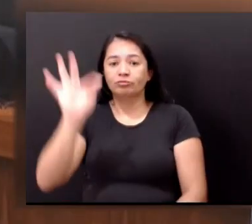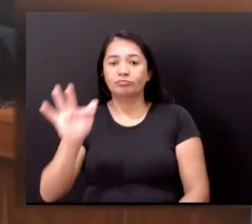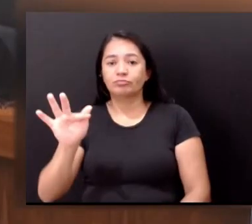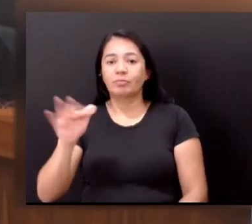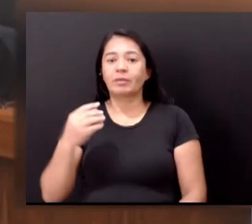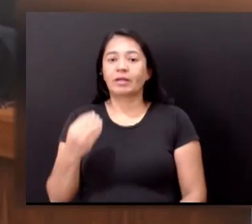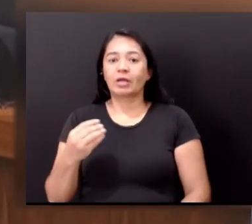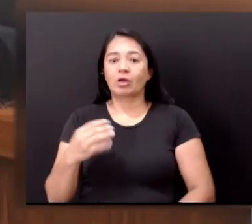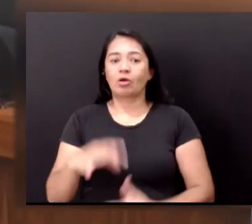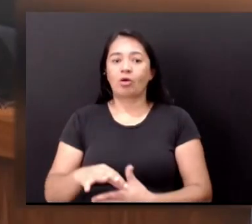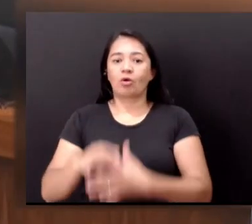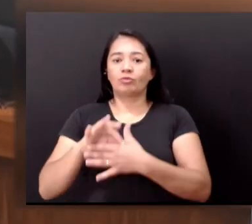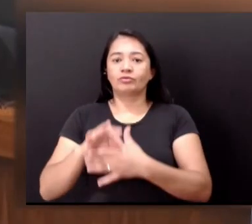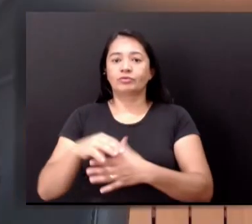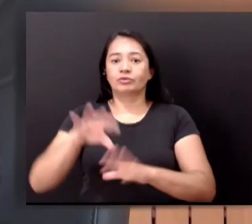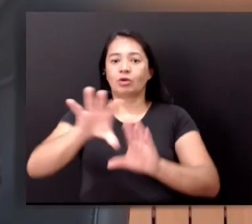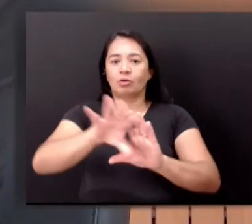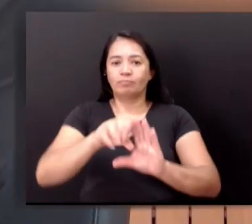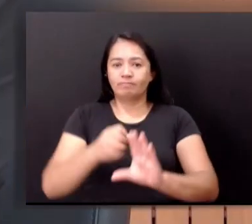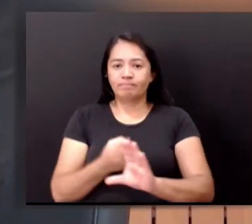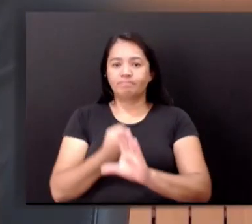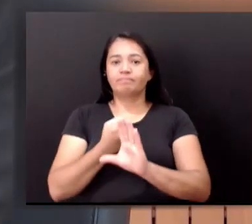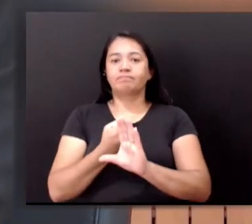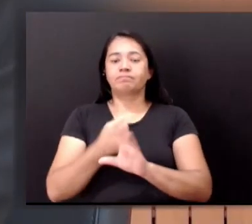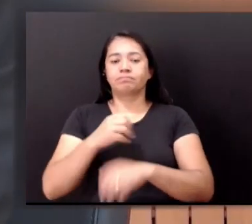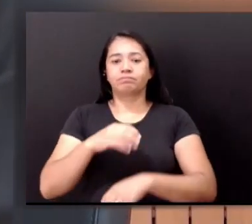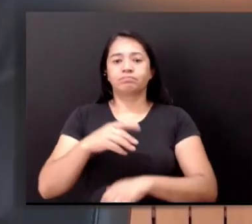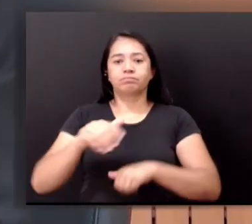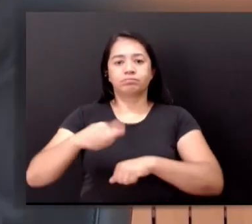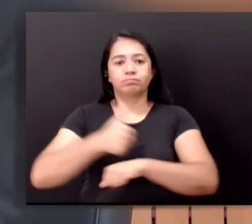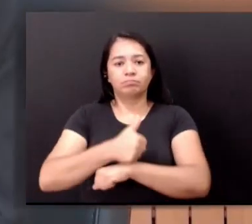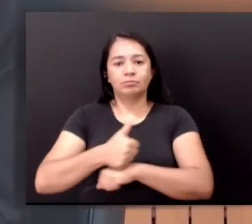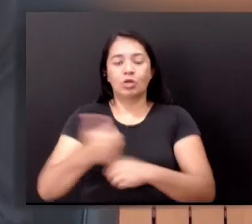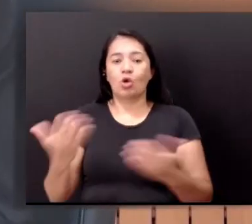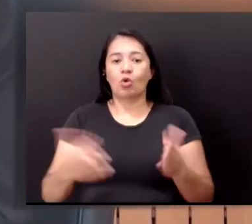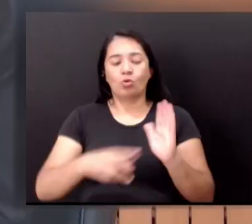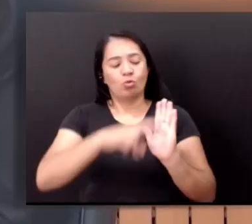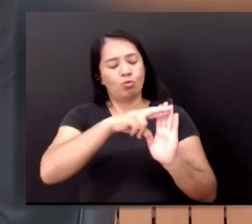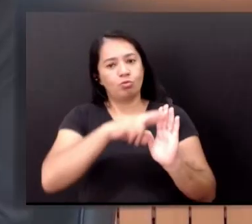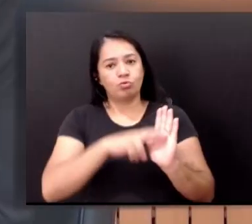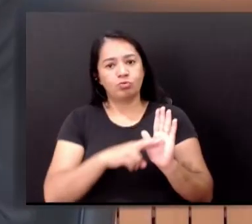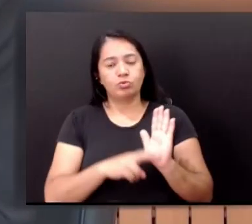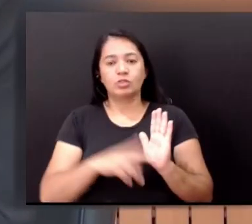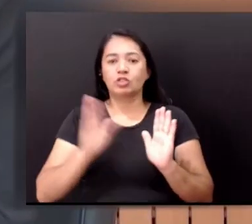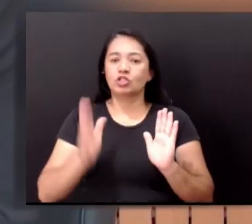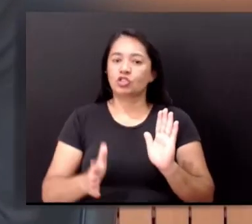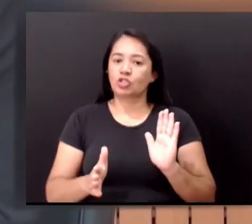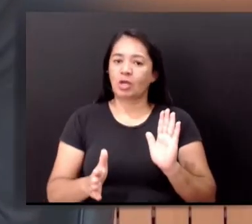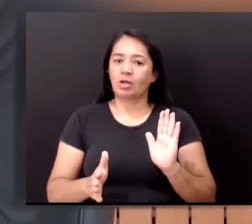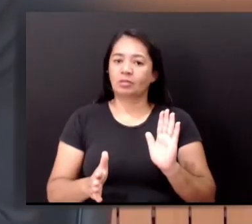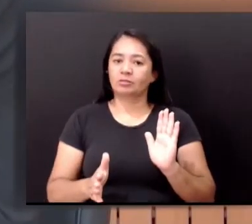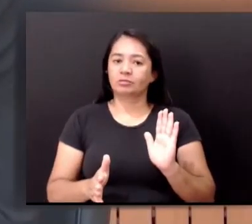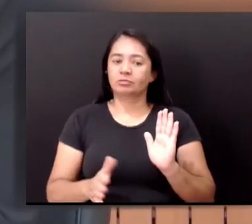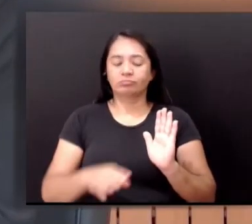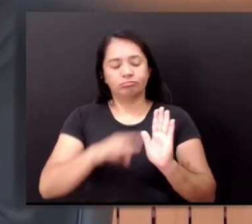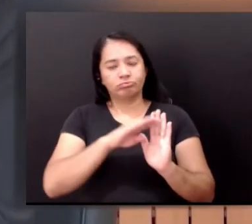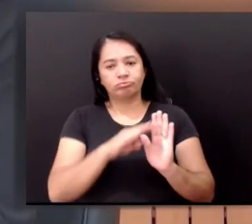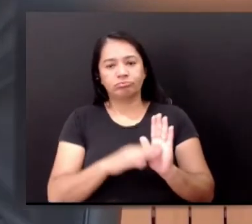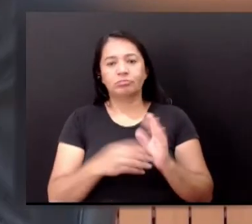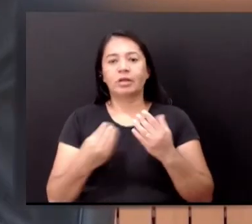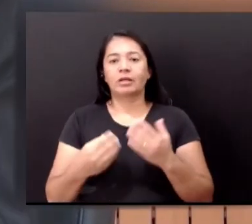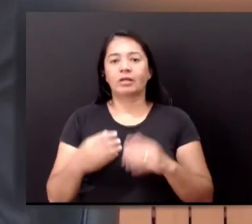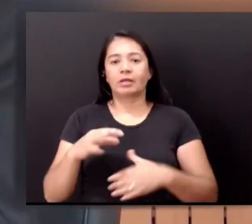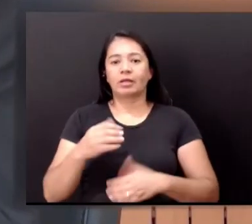ouvidor. Hoje, o regimento já estabelece algumas exigências para o preenchimento do cargo de ouvidor da